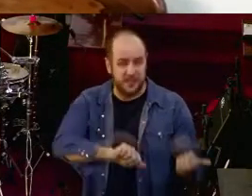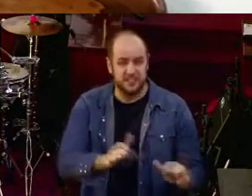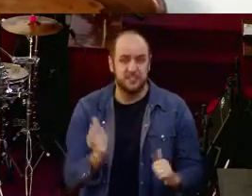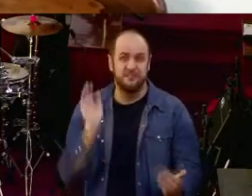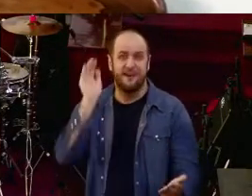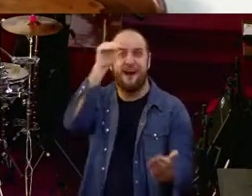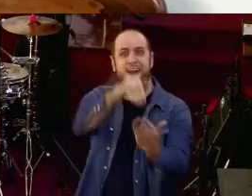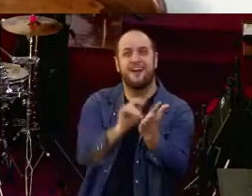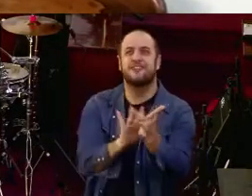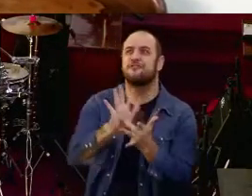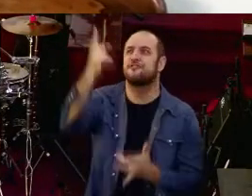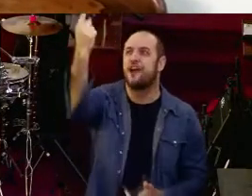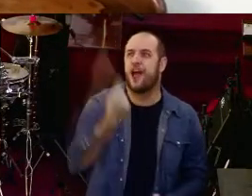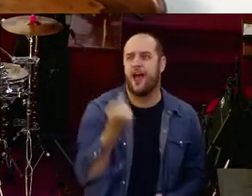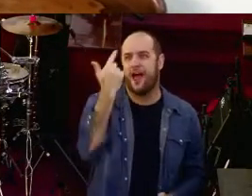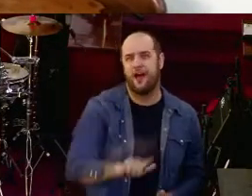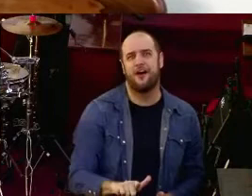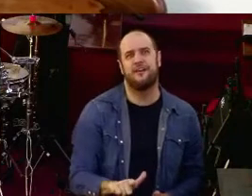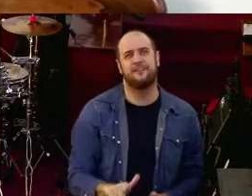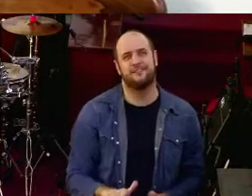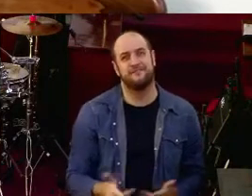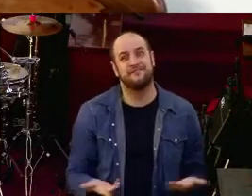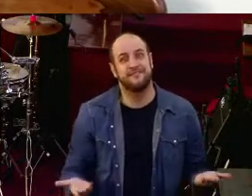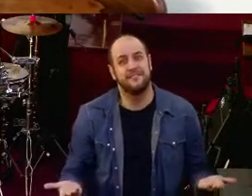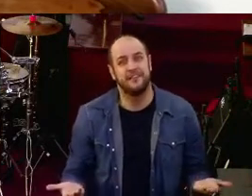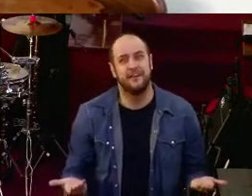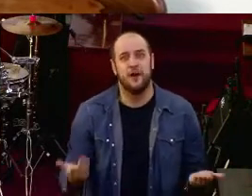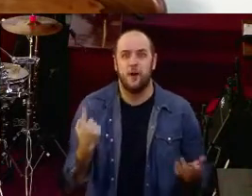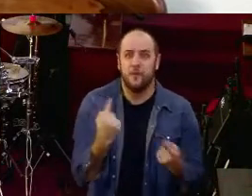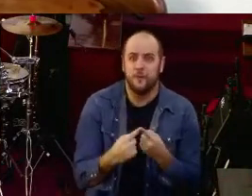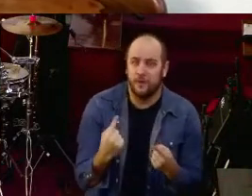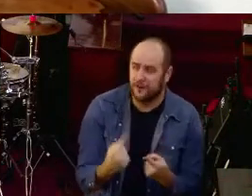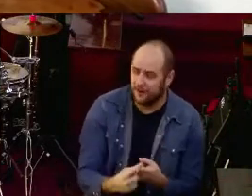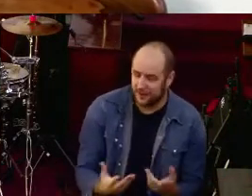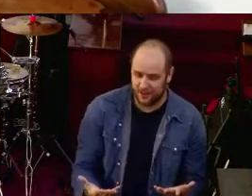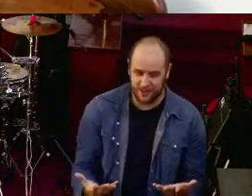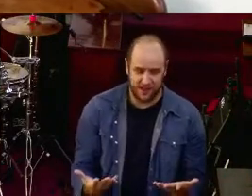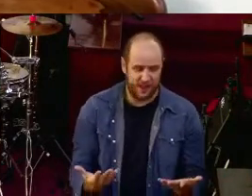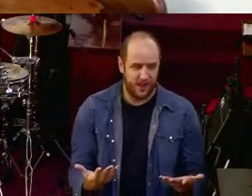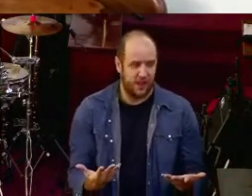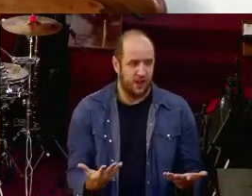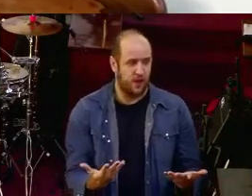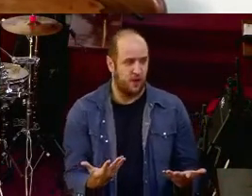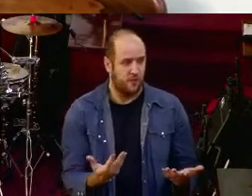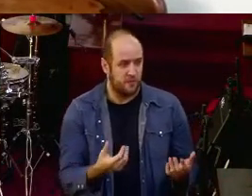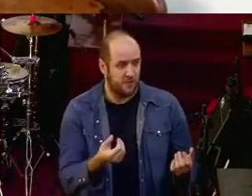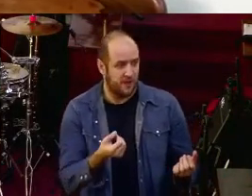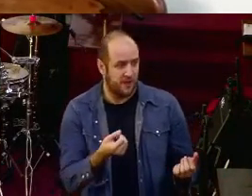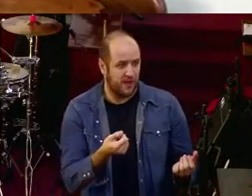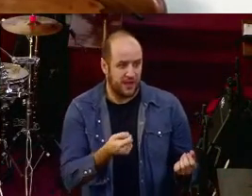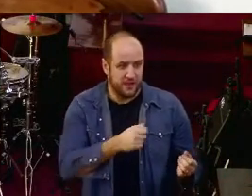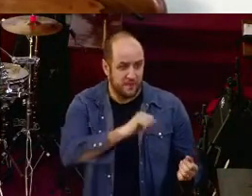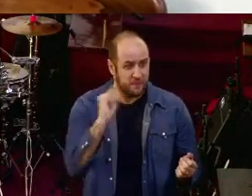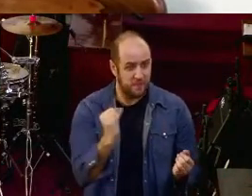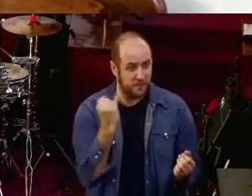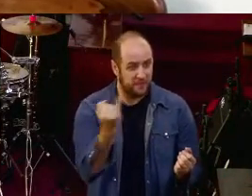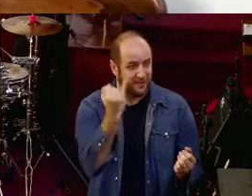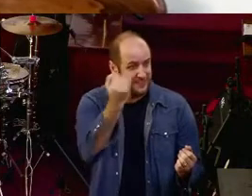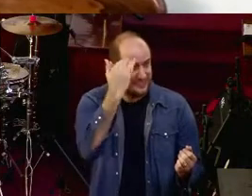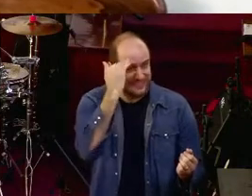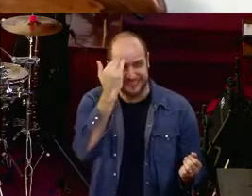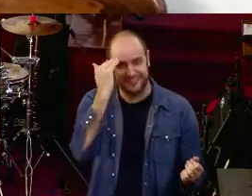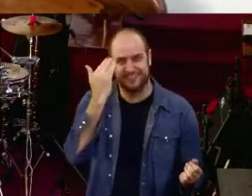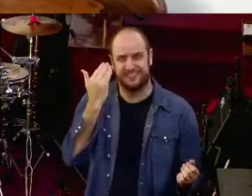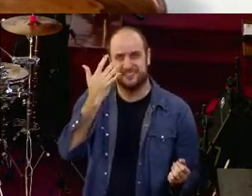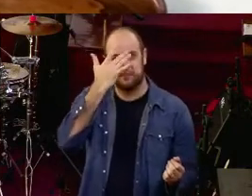voltar? Porque esta é a chave que abre a porta desse mistério. Os batizados vivem